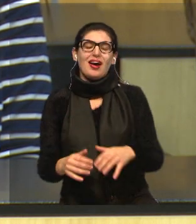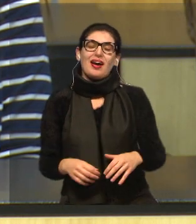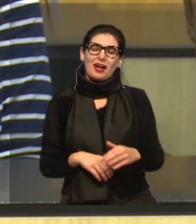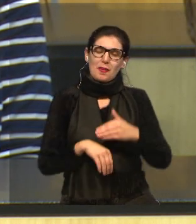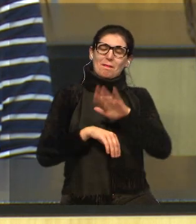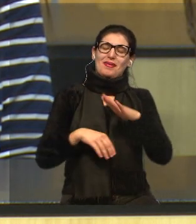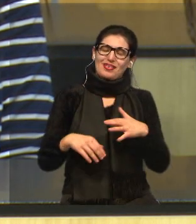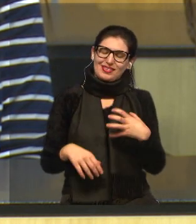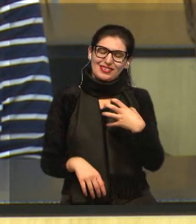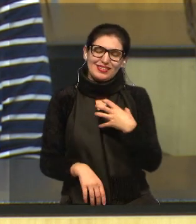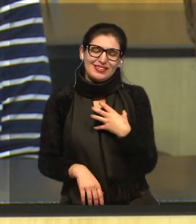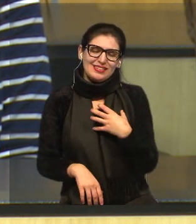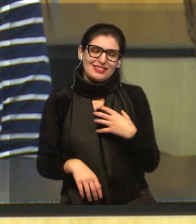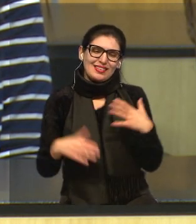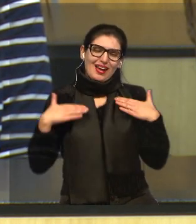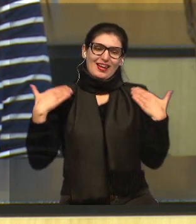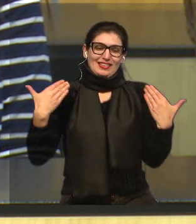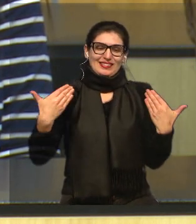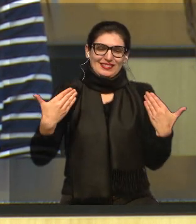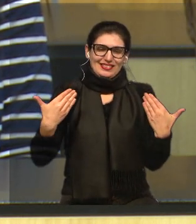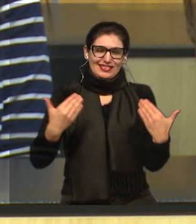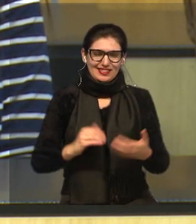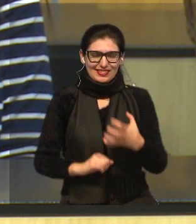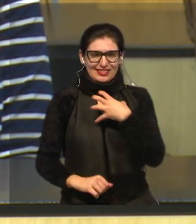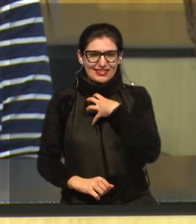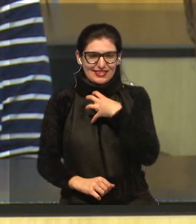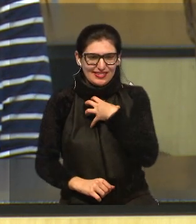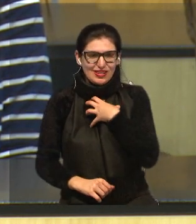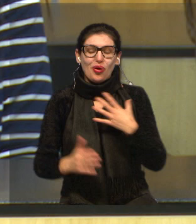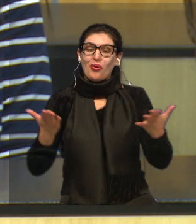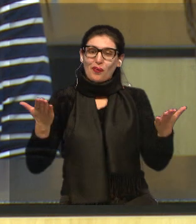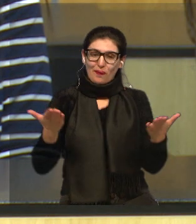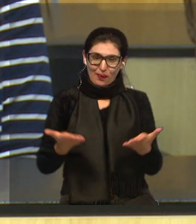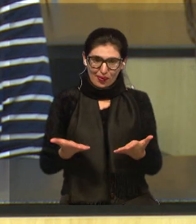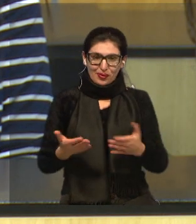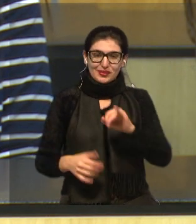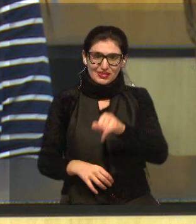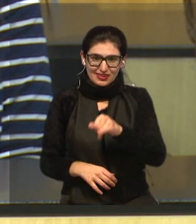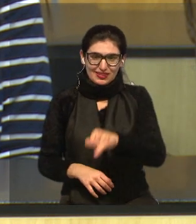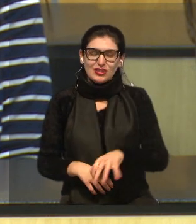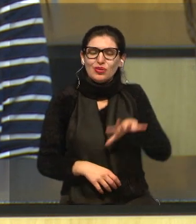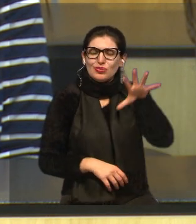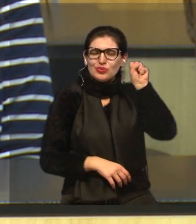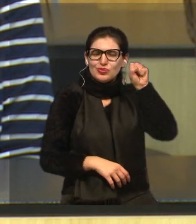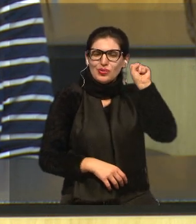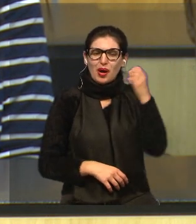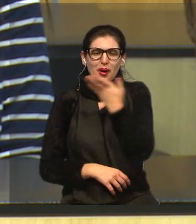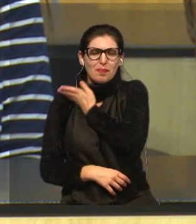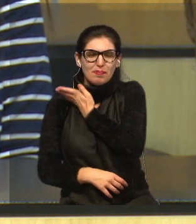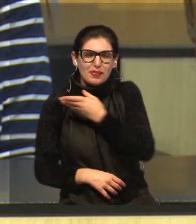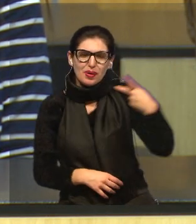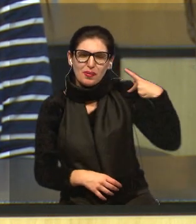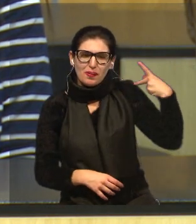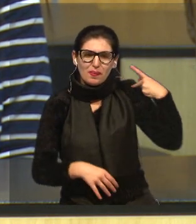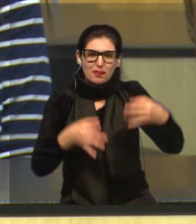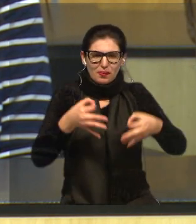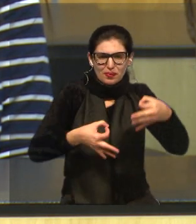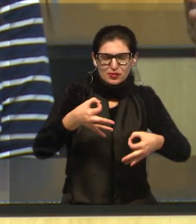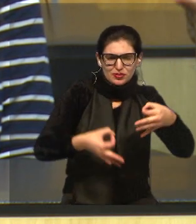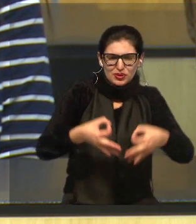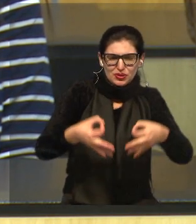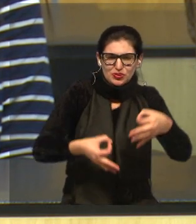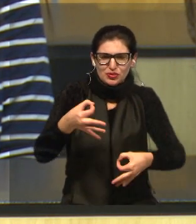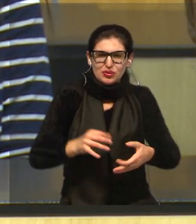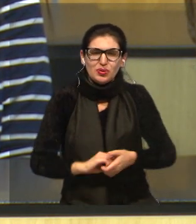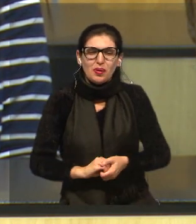ainda, eu digo que atualmente isso é reconhecido, eu escuto isso de colegas promotores, escuto isso, a